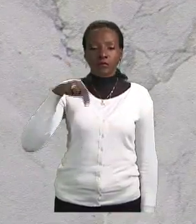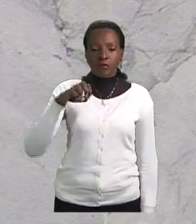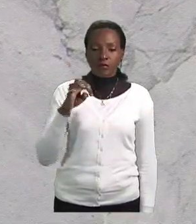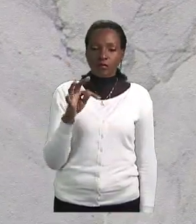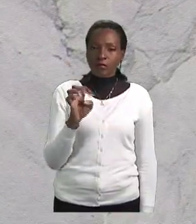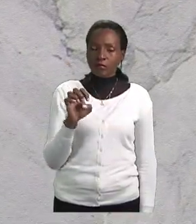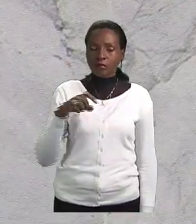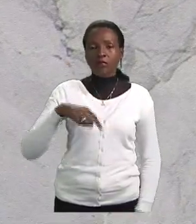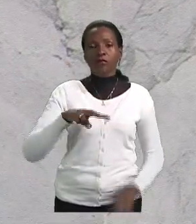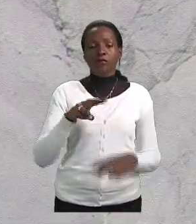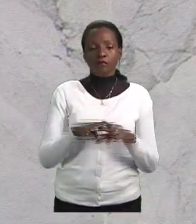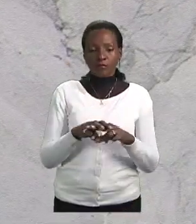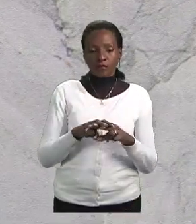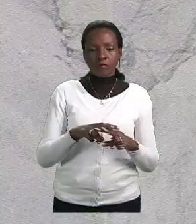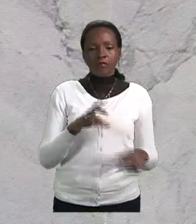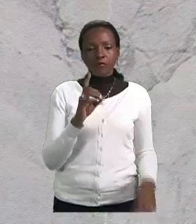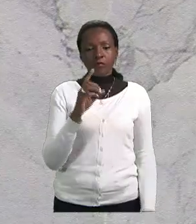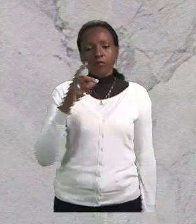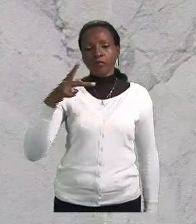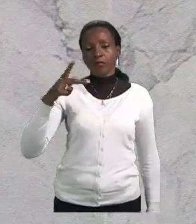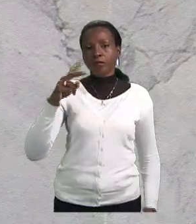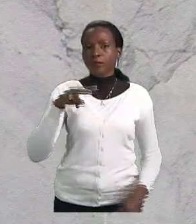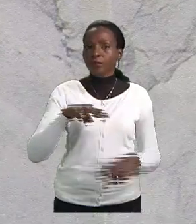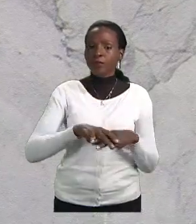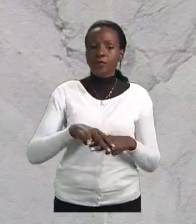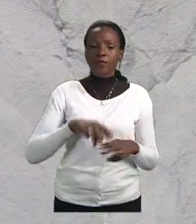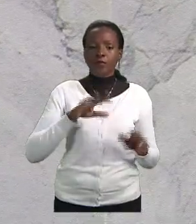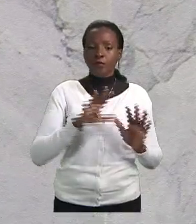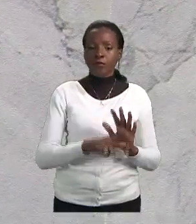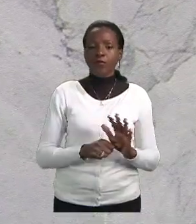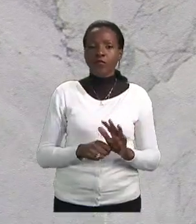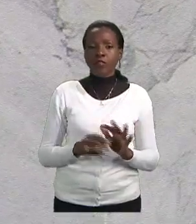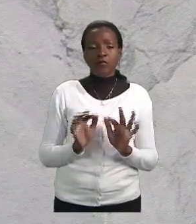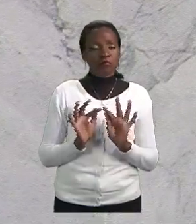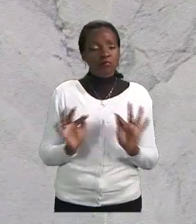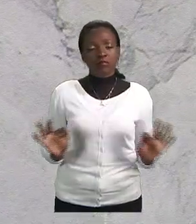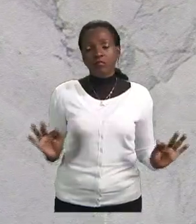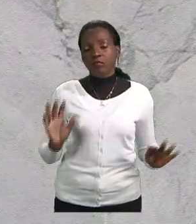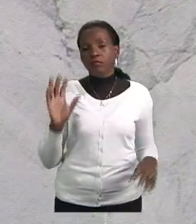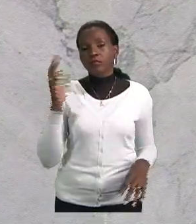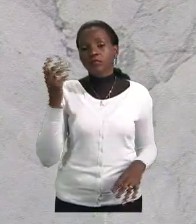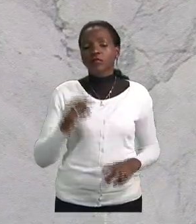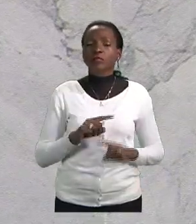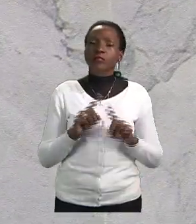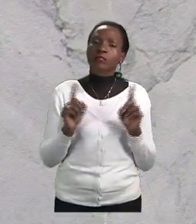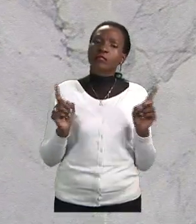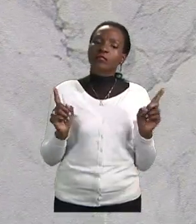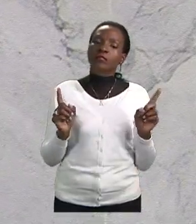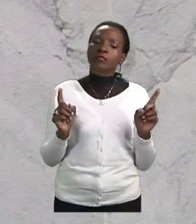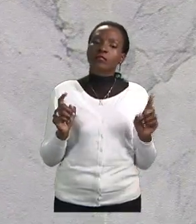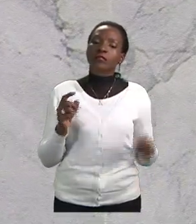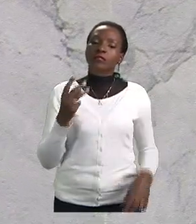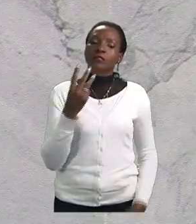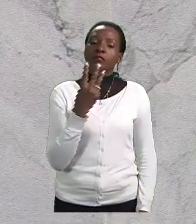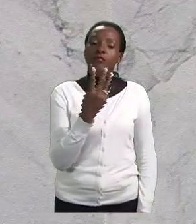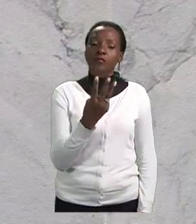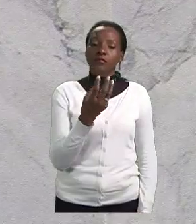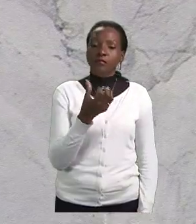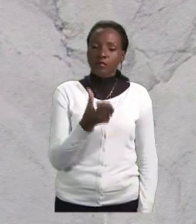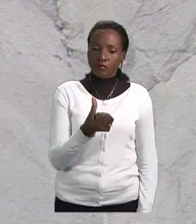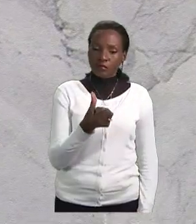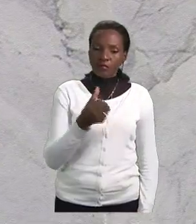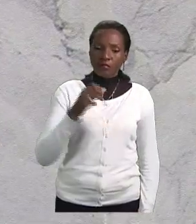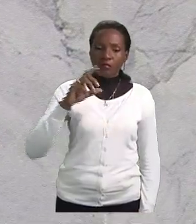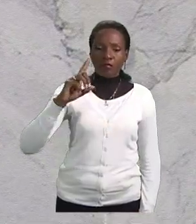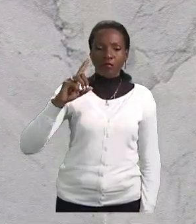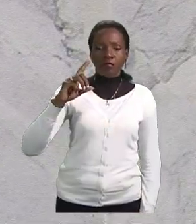36 dp e autuado em flagrante por furto até uma ocorrência cury corriqueira mas quando 36 dp foi levantar o dever se